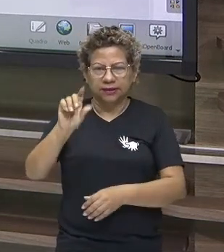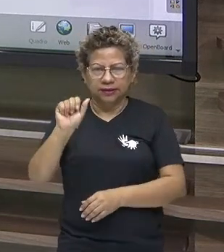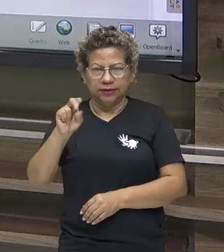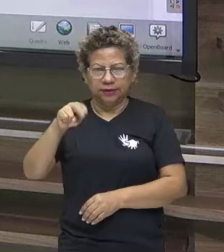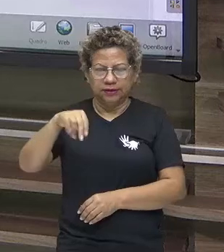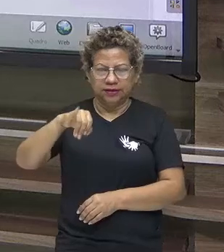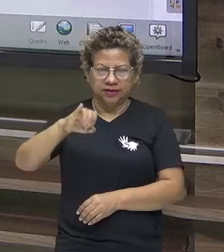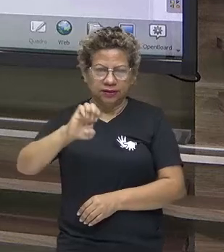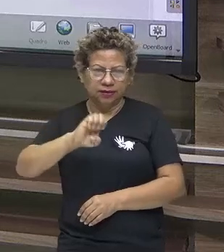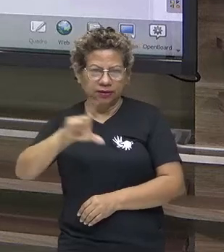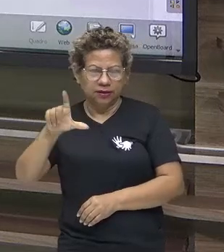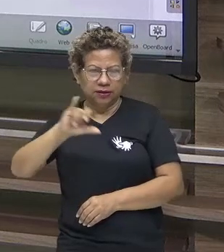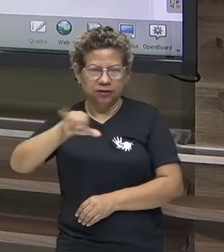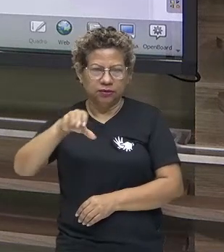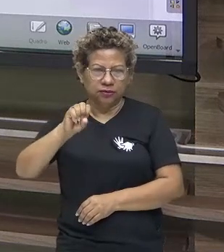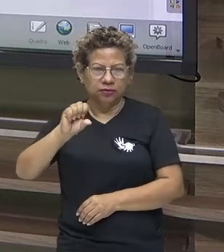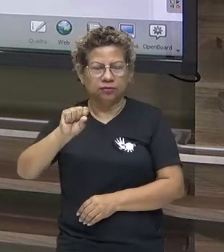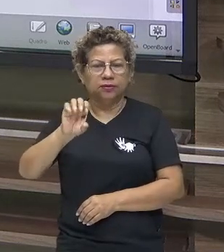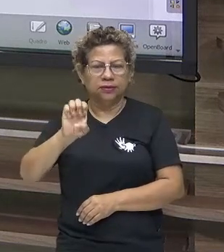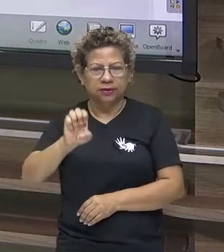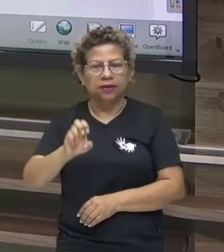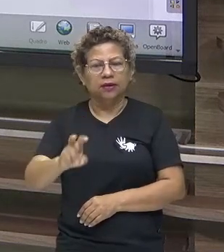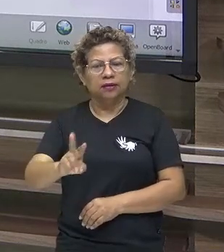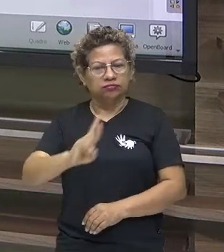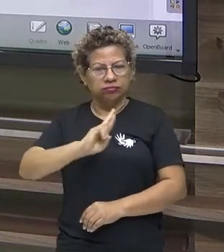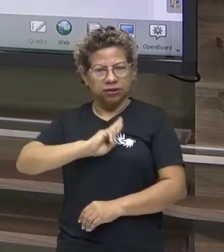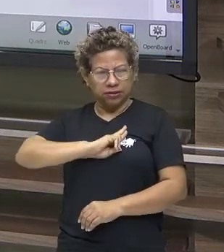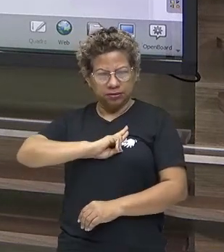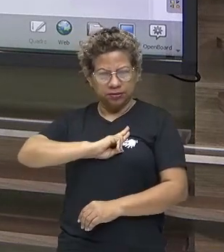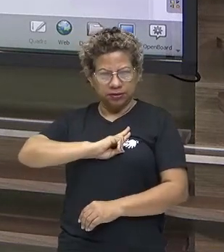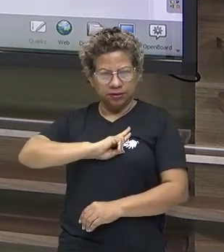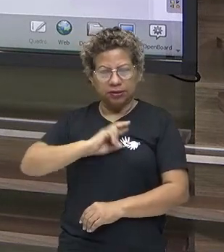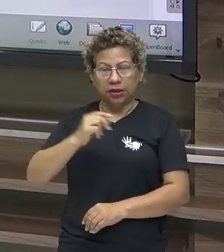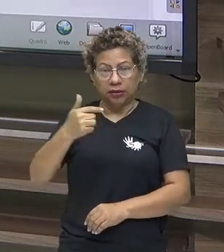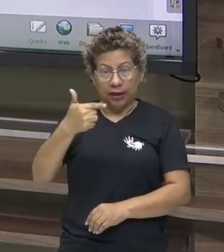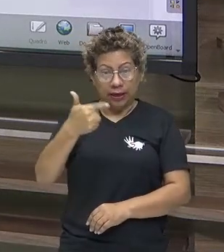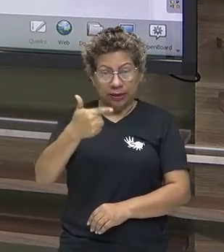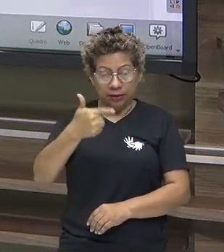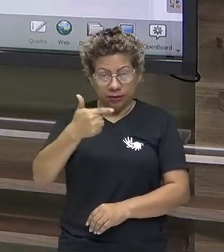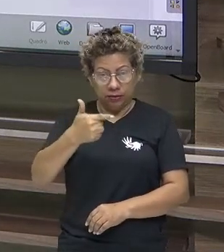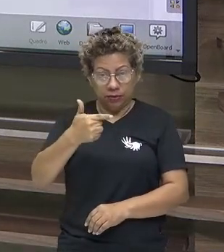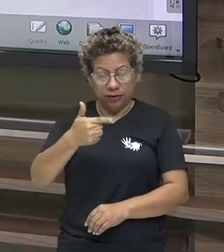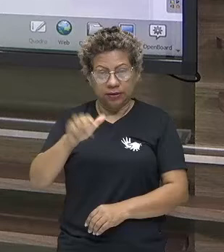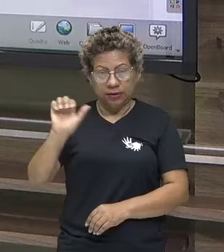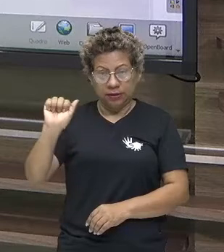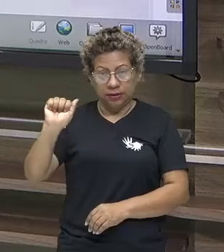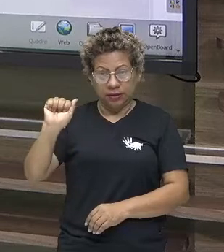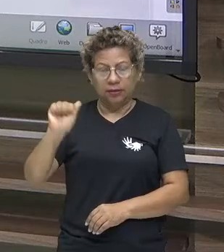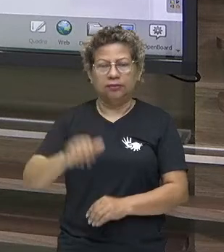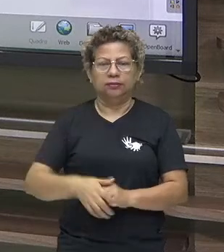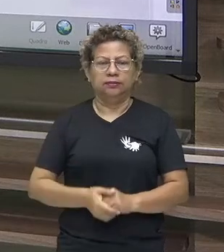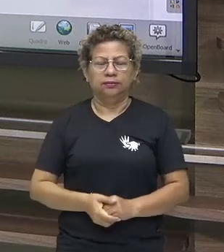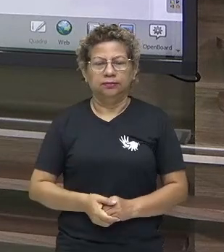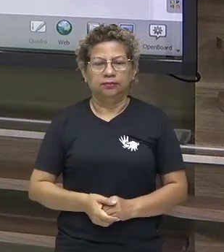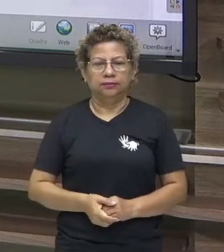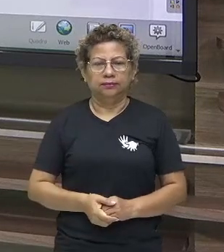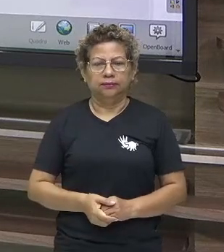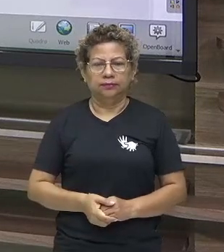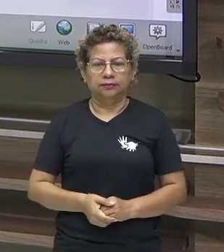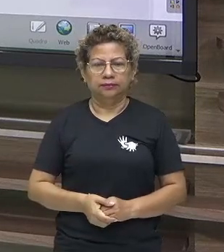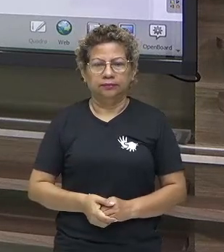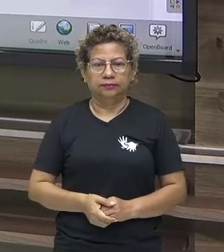José. E ele diz que a questão 2 é a letra A. Beleza? Pois